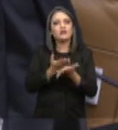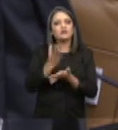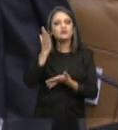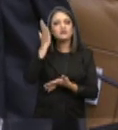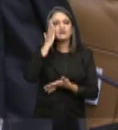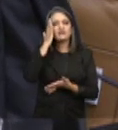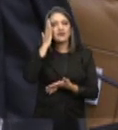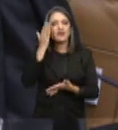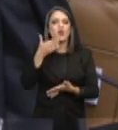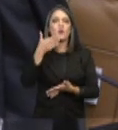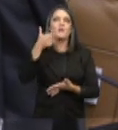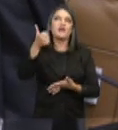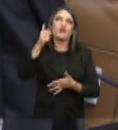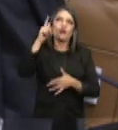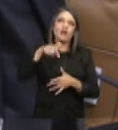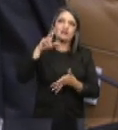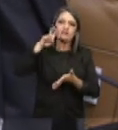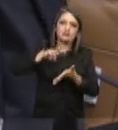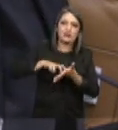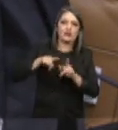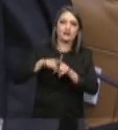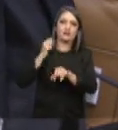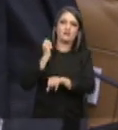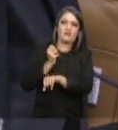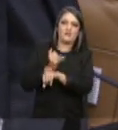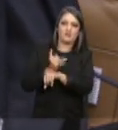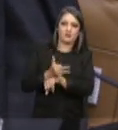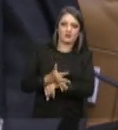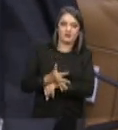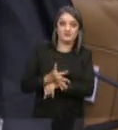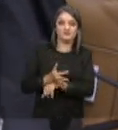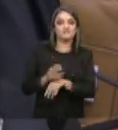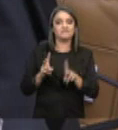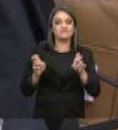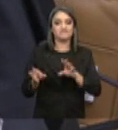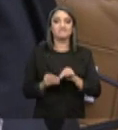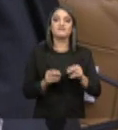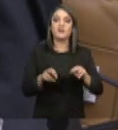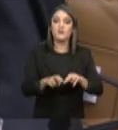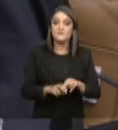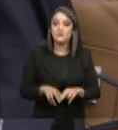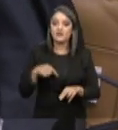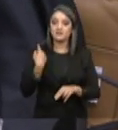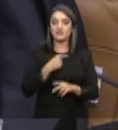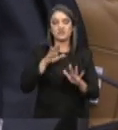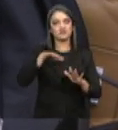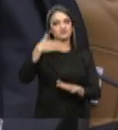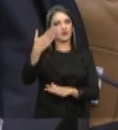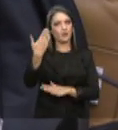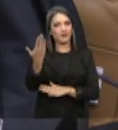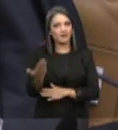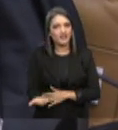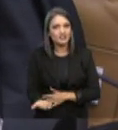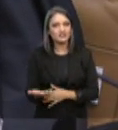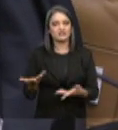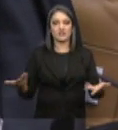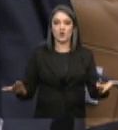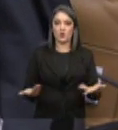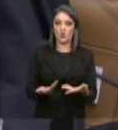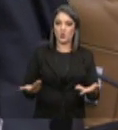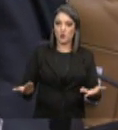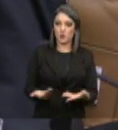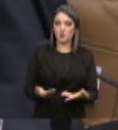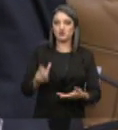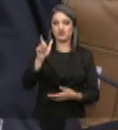manhãs e as madrugadas é por isso mesmo que Exaltamos Presidente na data de hoje